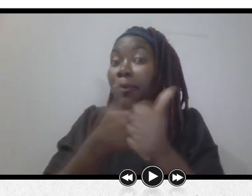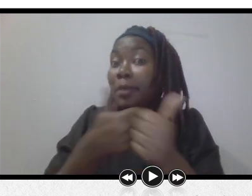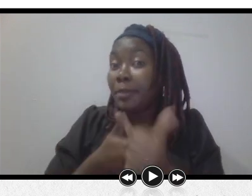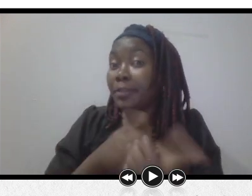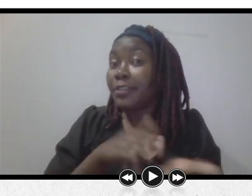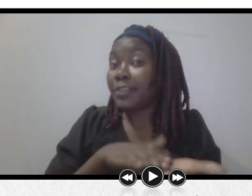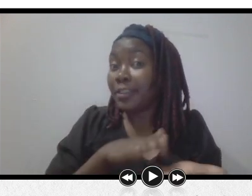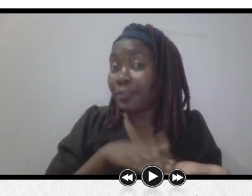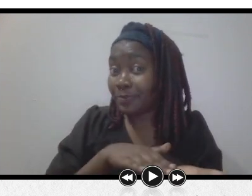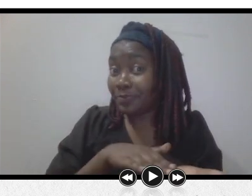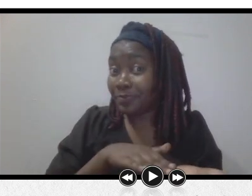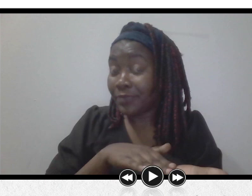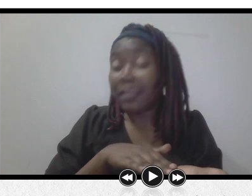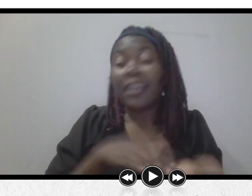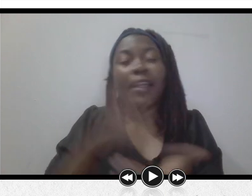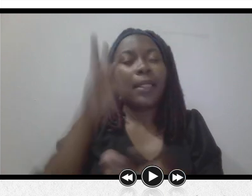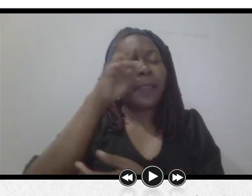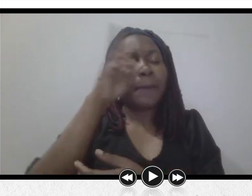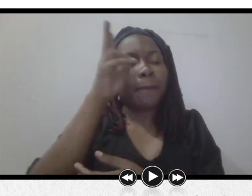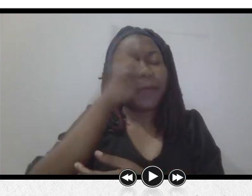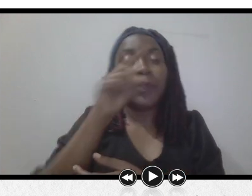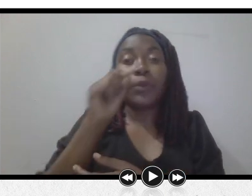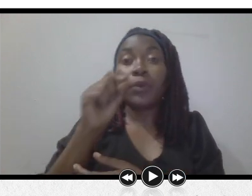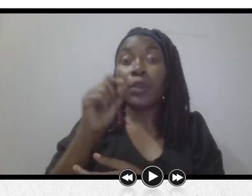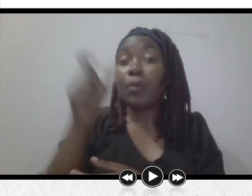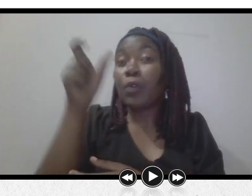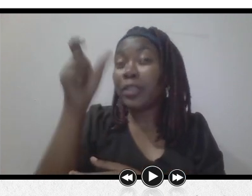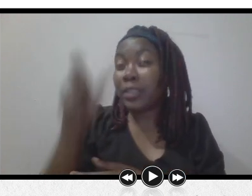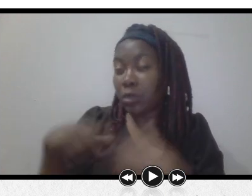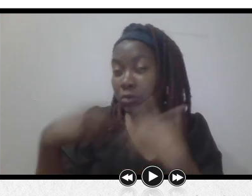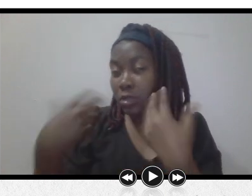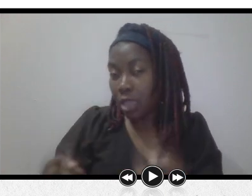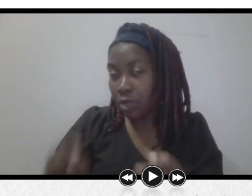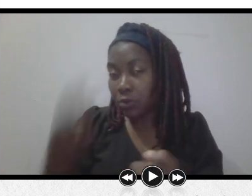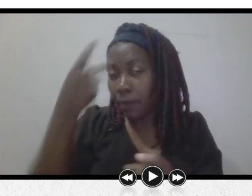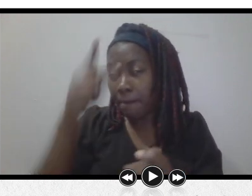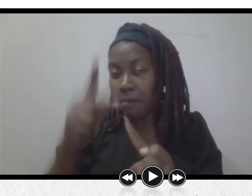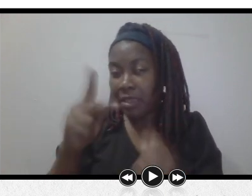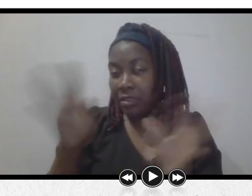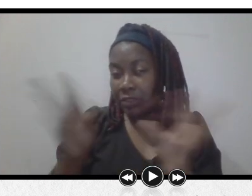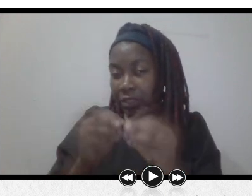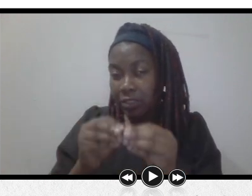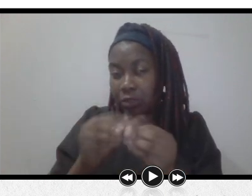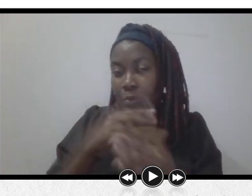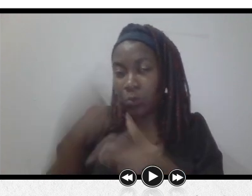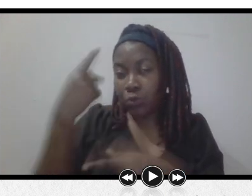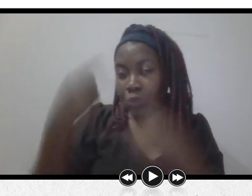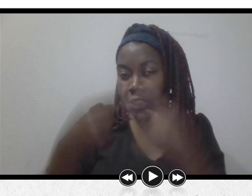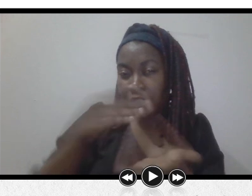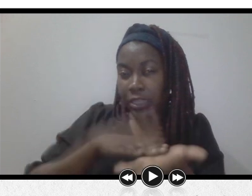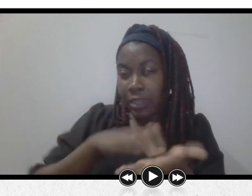das tarifas, né? Lembrando aqui que o modelo adotado, né, para a definição de políticas tarifárias e